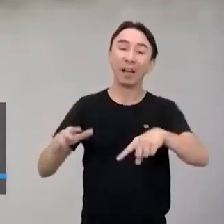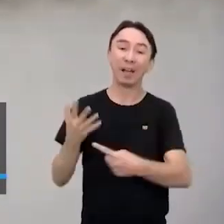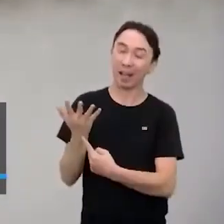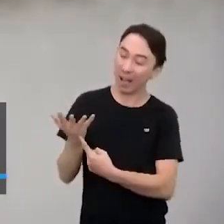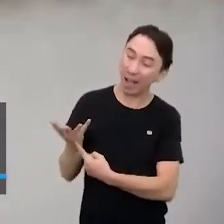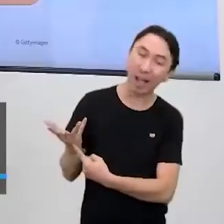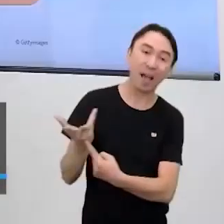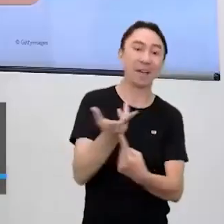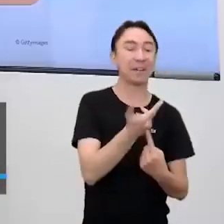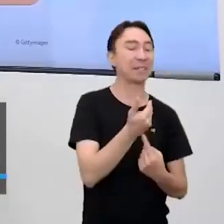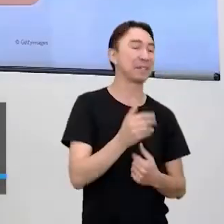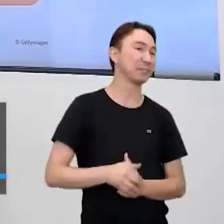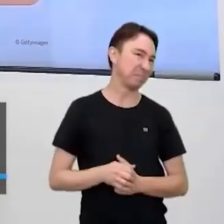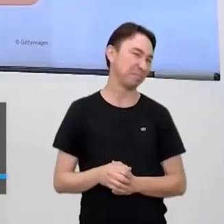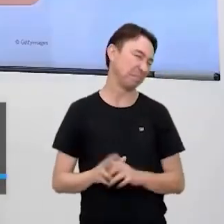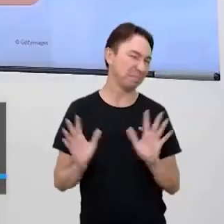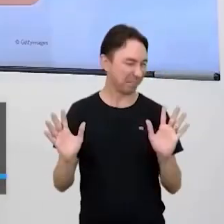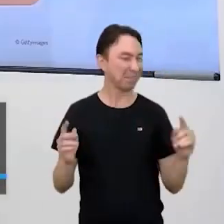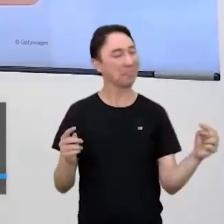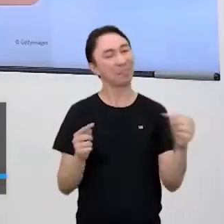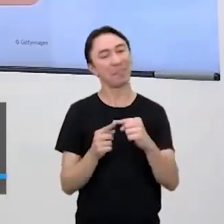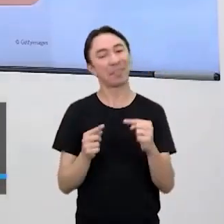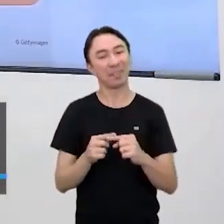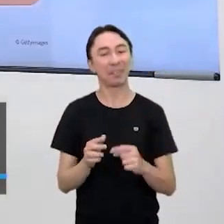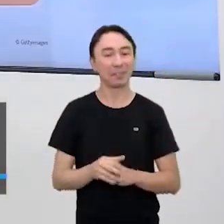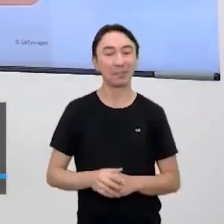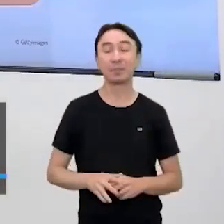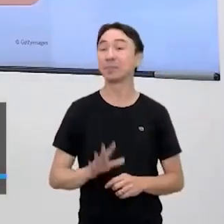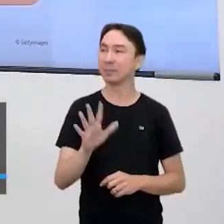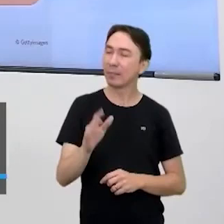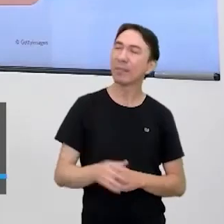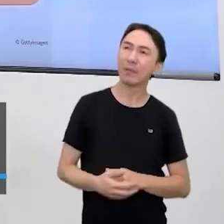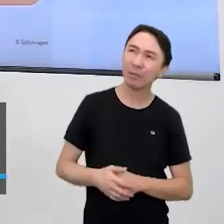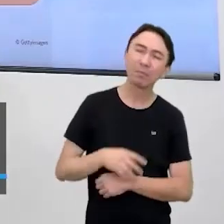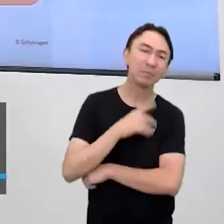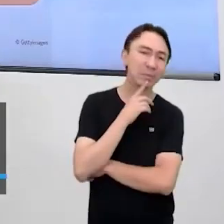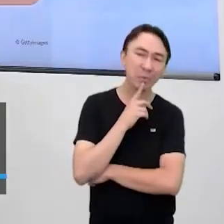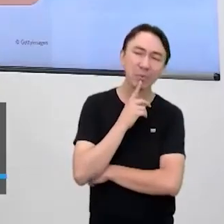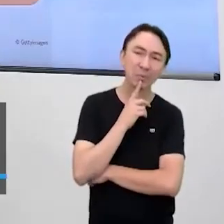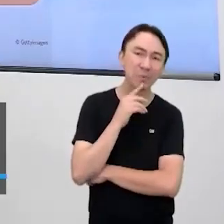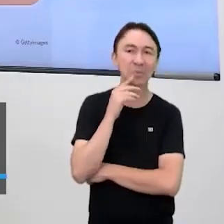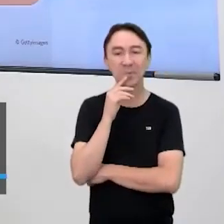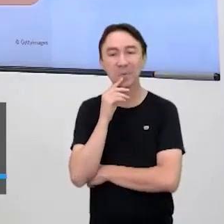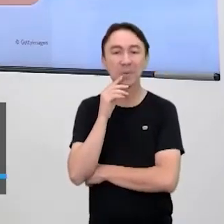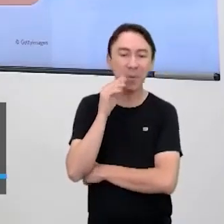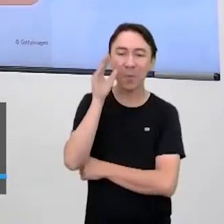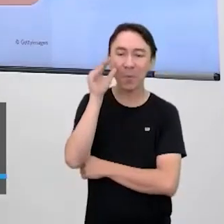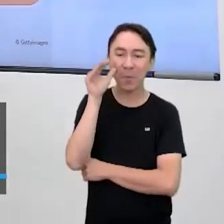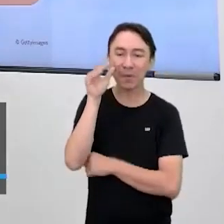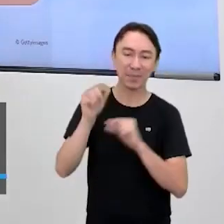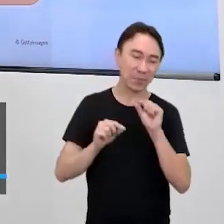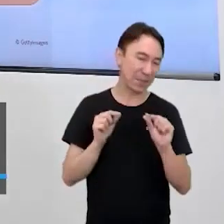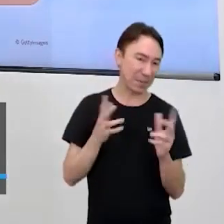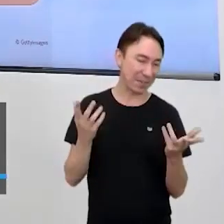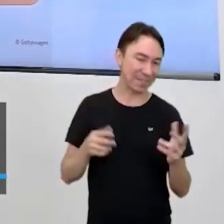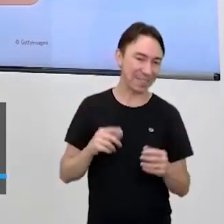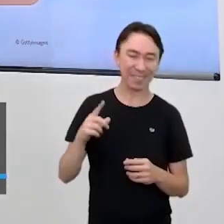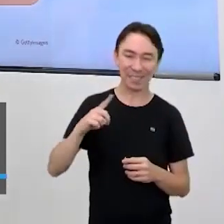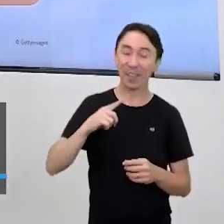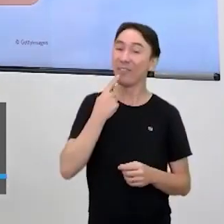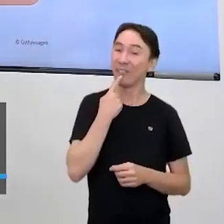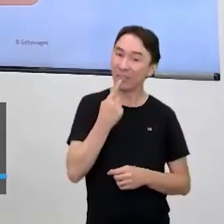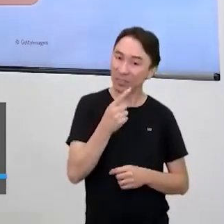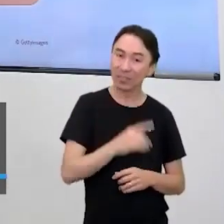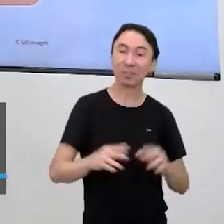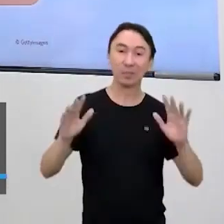Uhum. E olha que curioso, né? Porque a gente estava falando aqui de rituais funerários, etc. E isso,